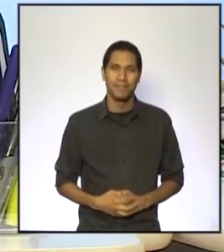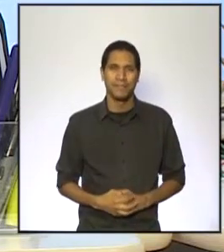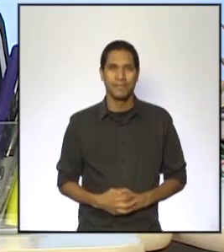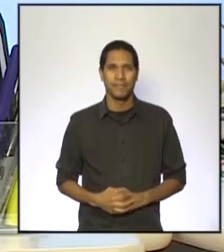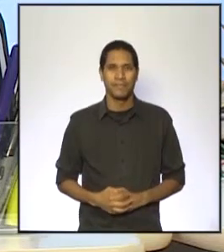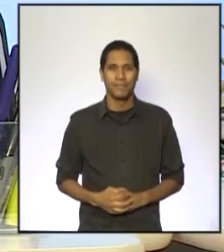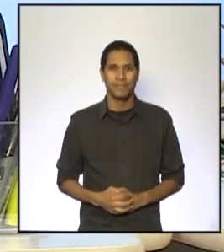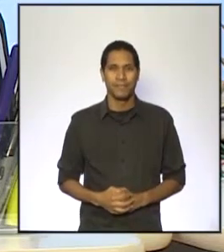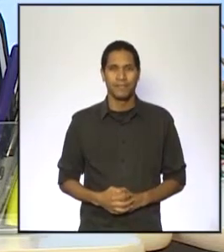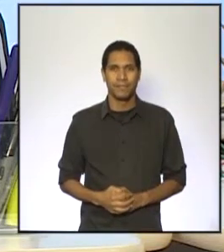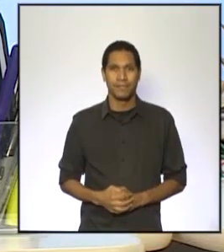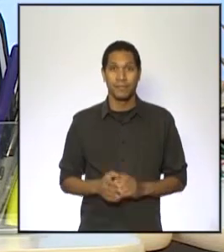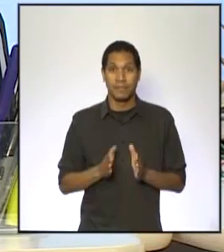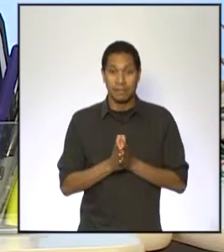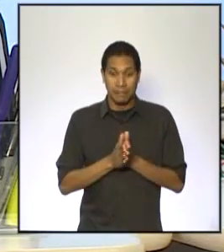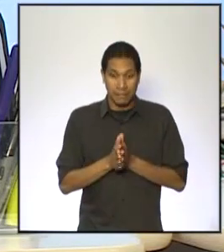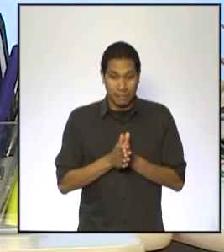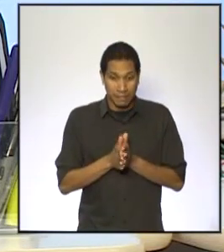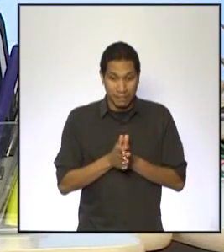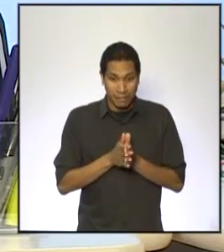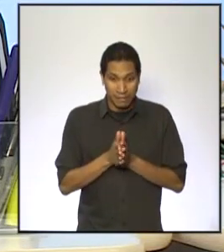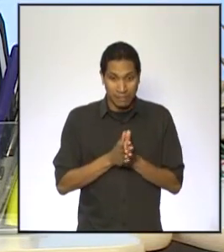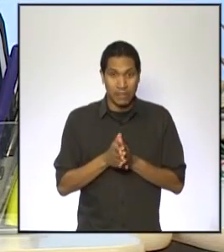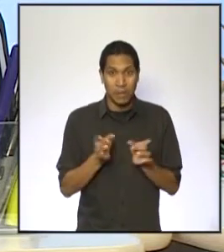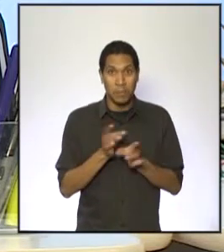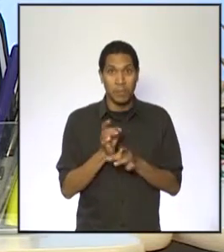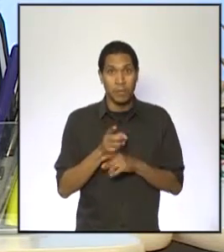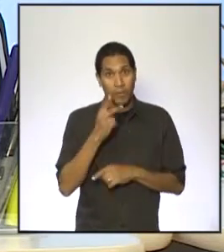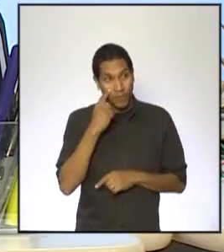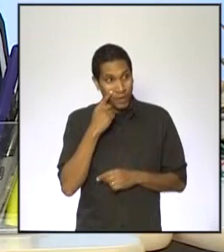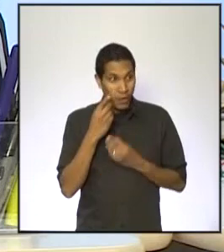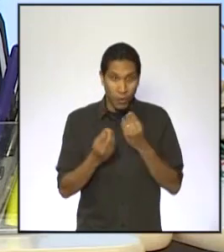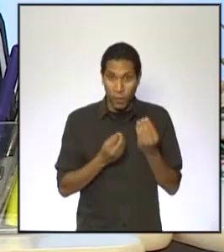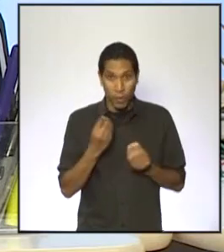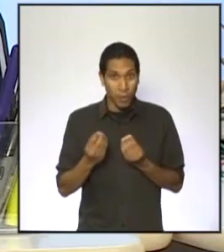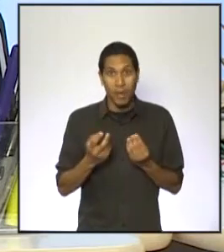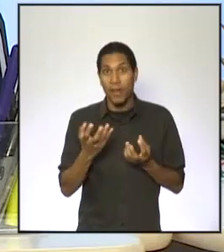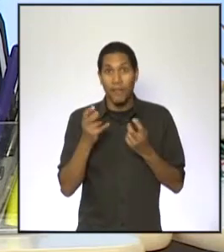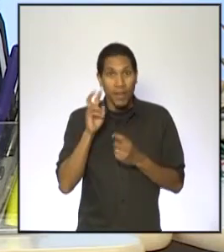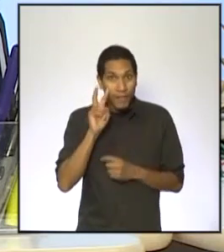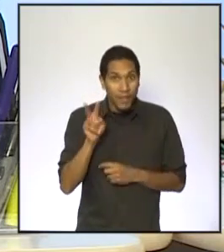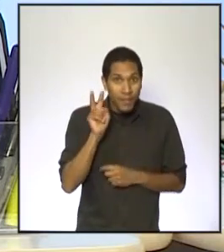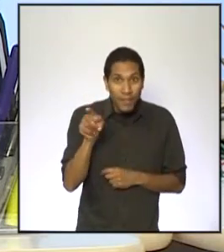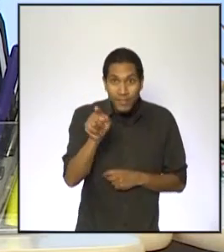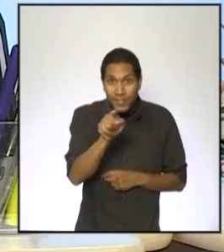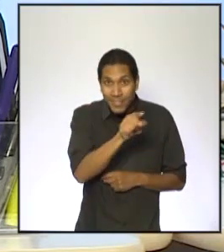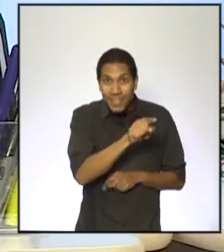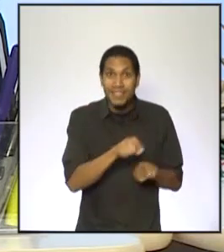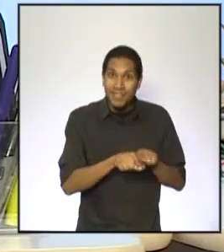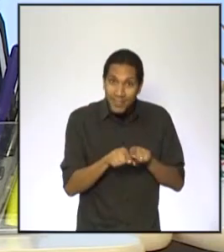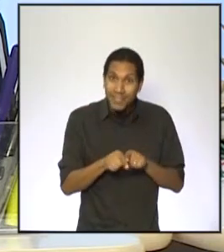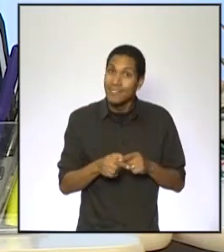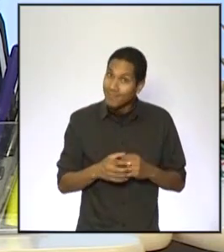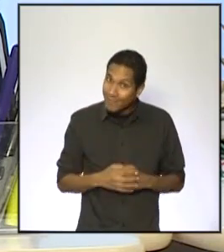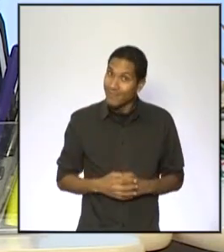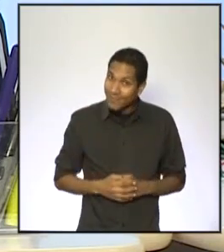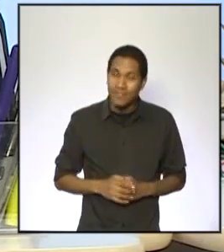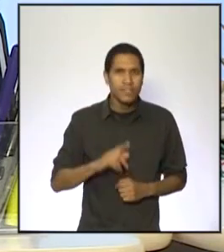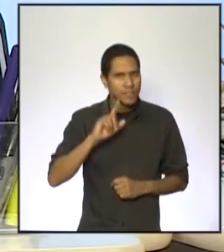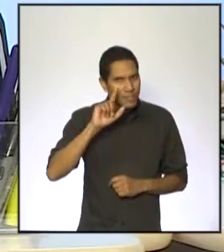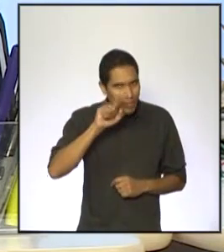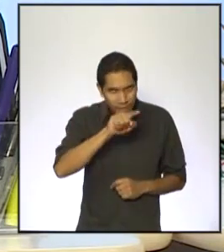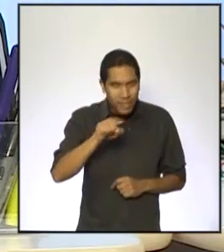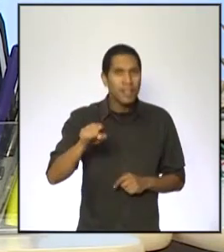Estou ansiosa aqui para finalizar a minha mão e quero ver como vai ficar de vocês também. Depois, todos vão